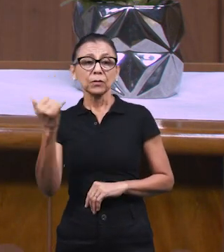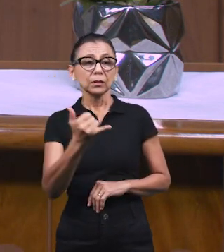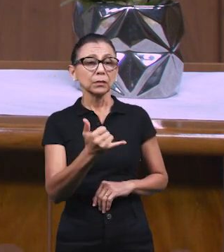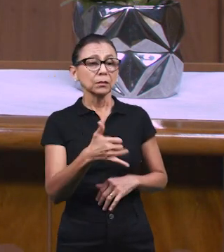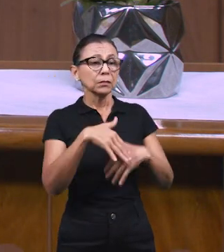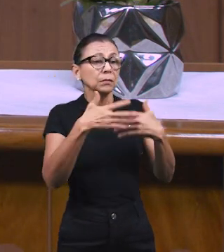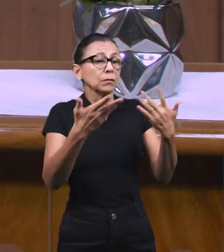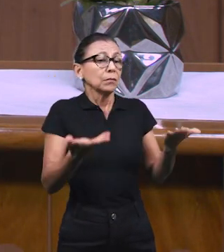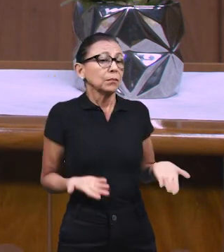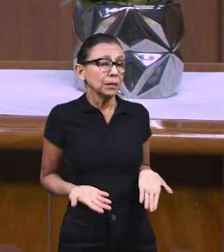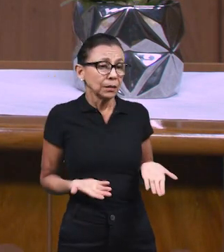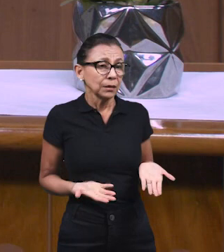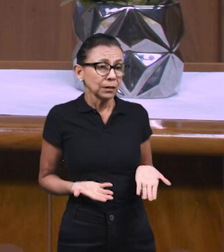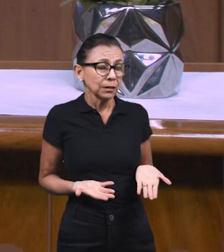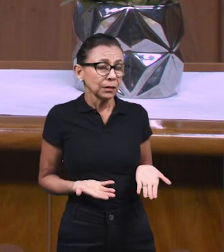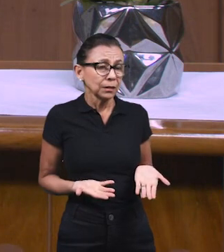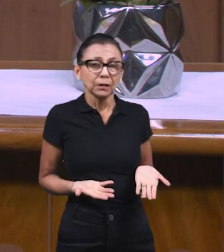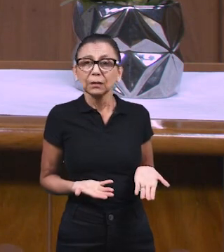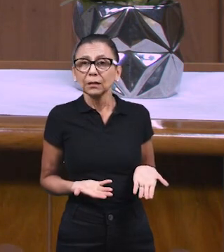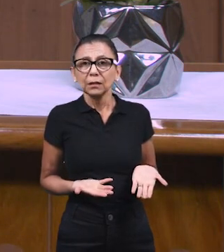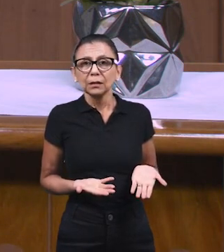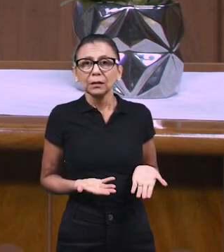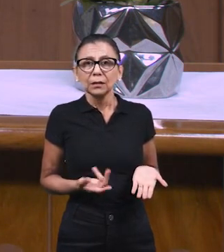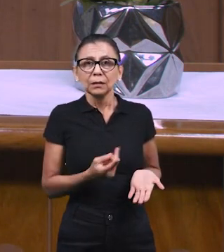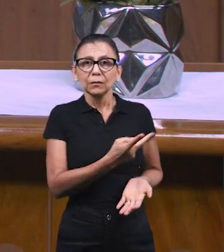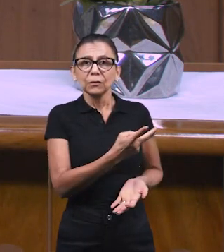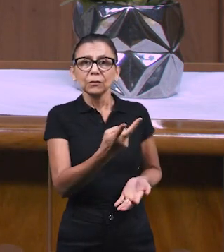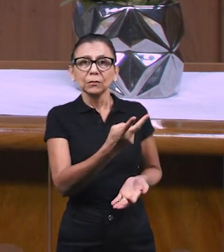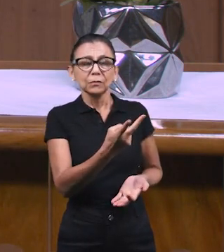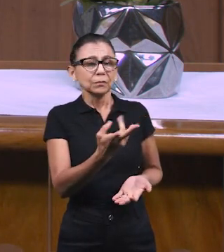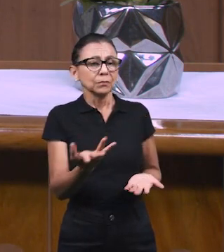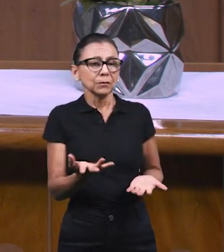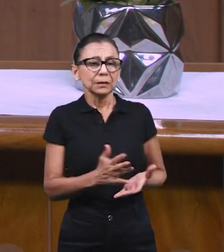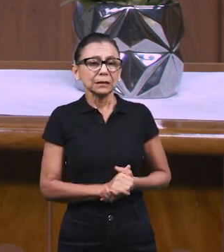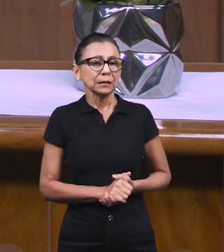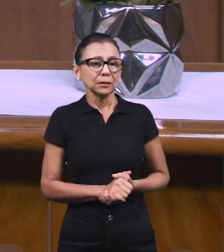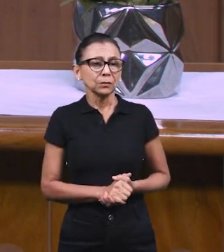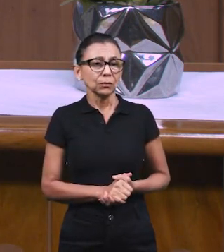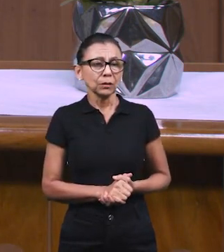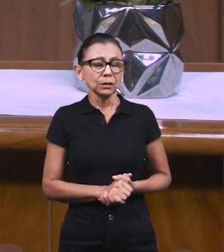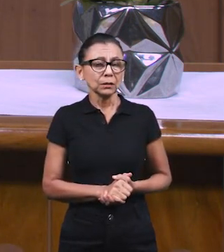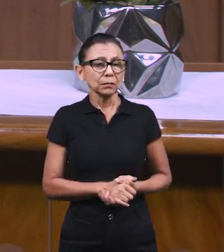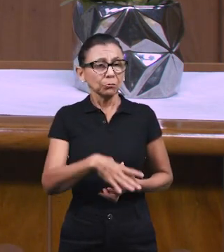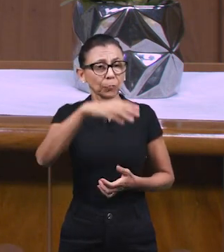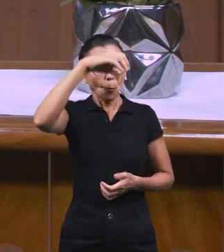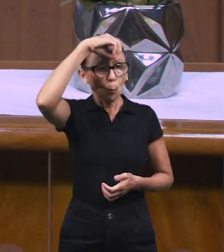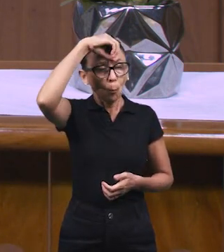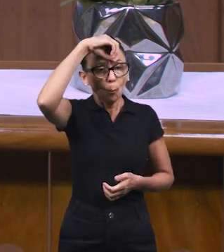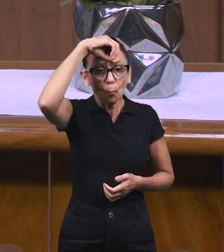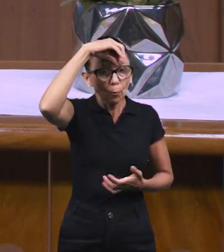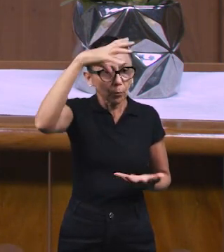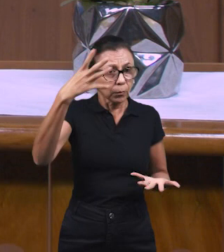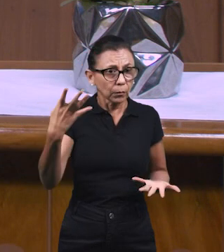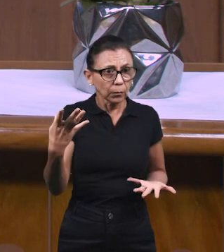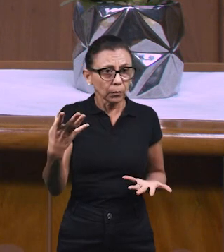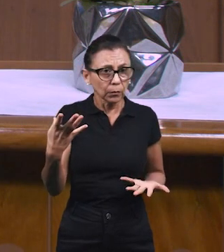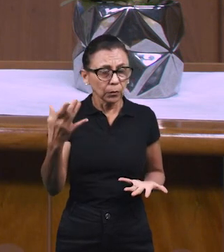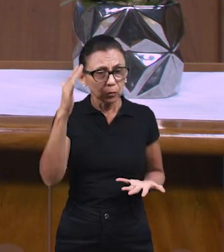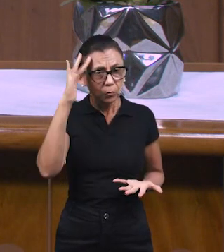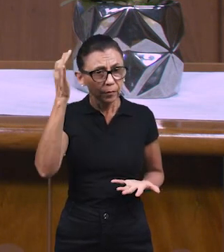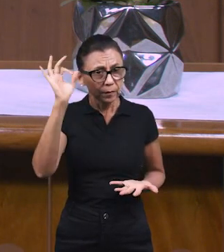de coração. Quer dizer, o coração não pode entender, é